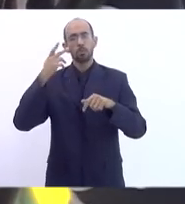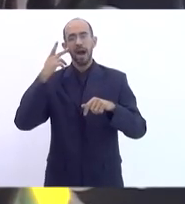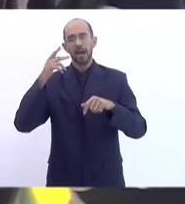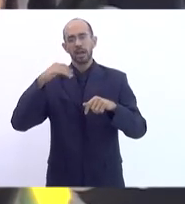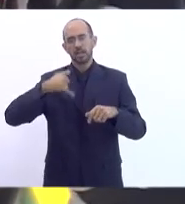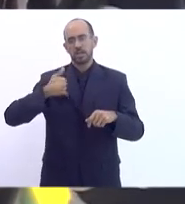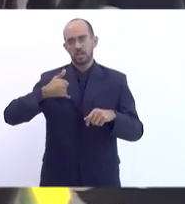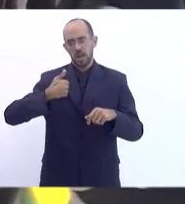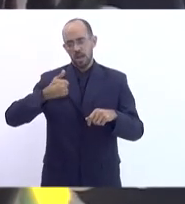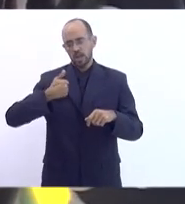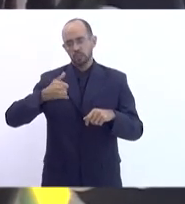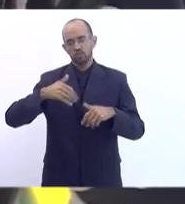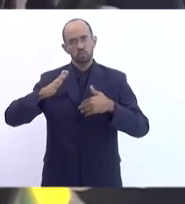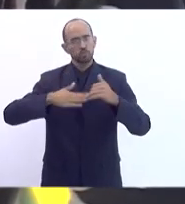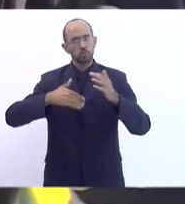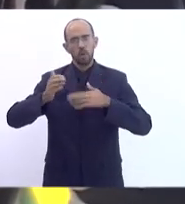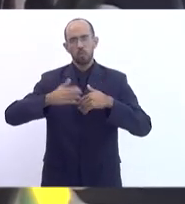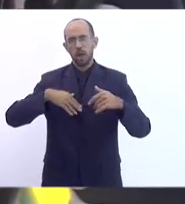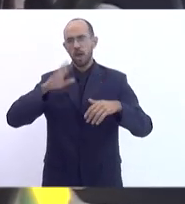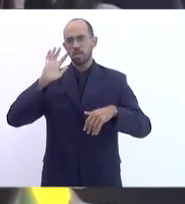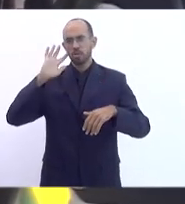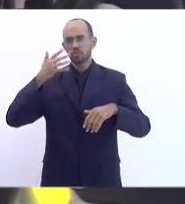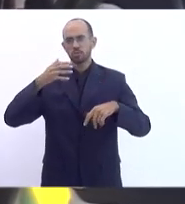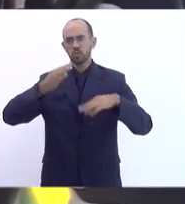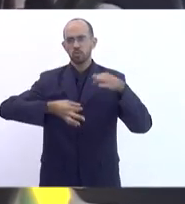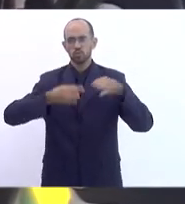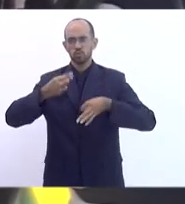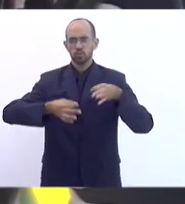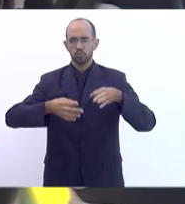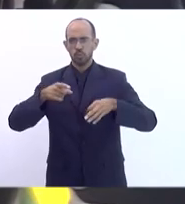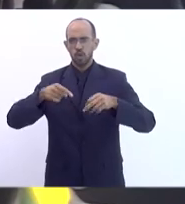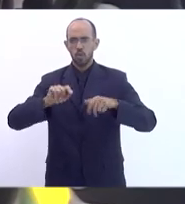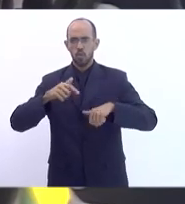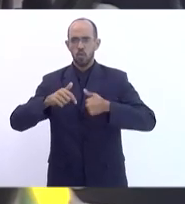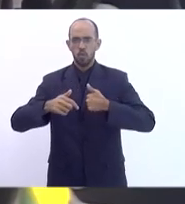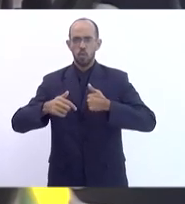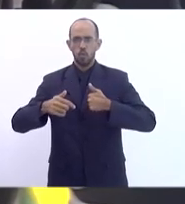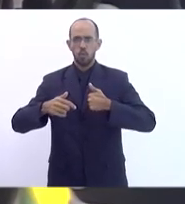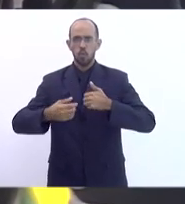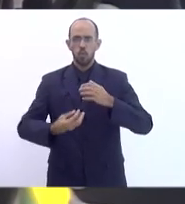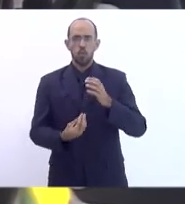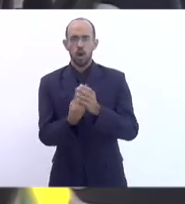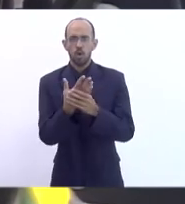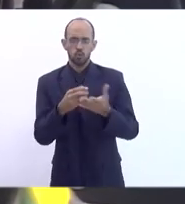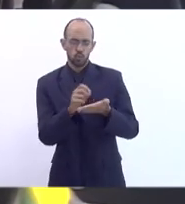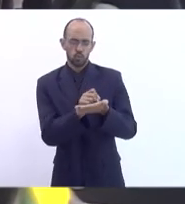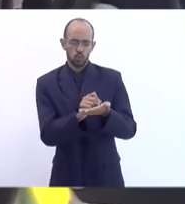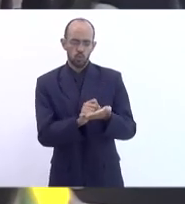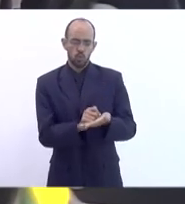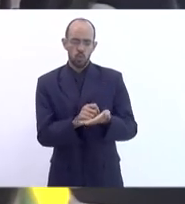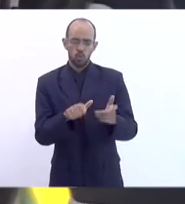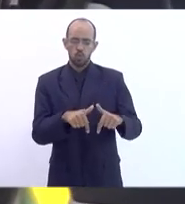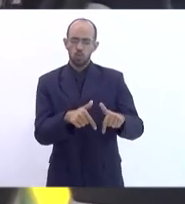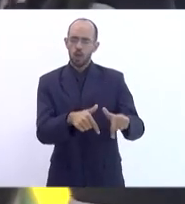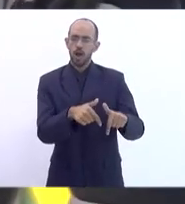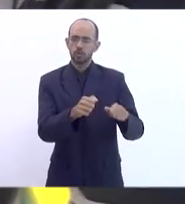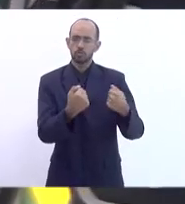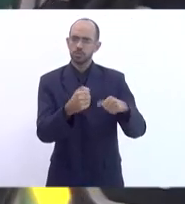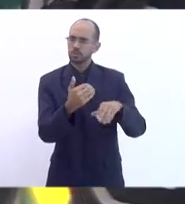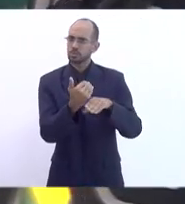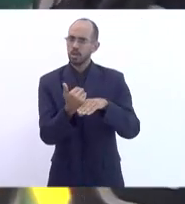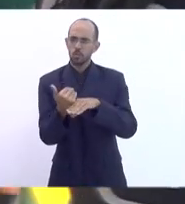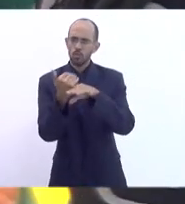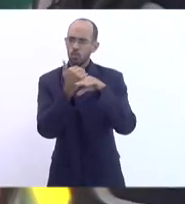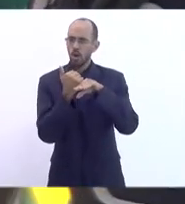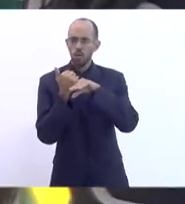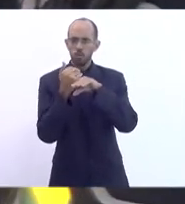em julgado ajuizamento de ação e o autor do ato administrativo tem que ser isonômico